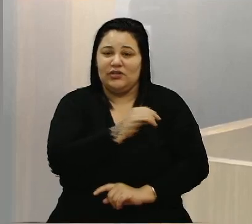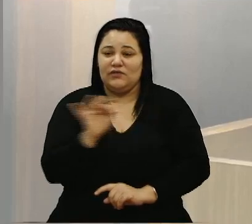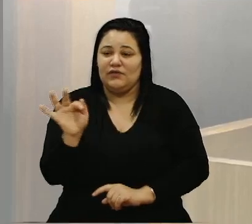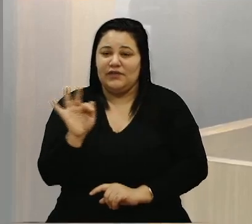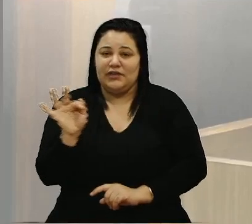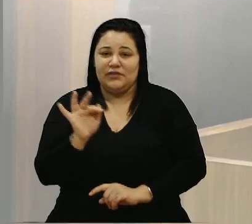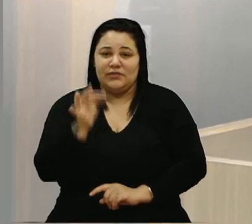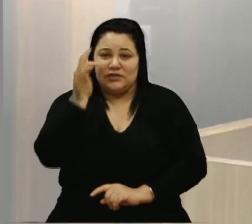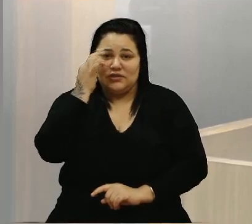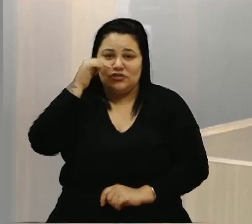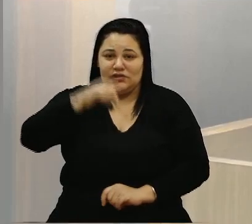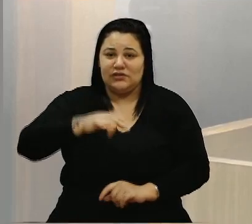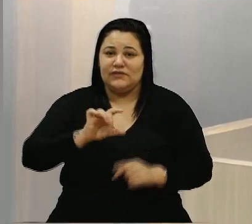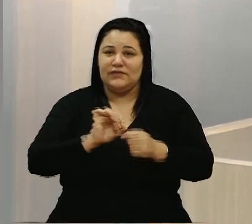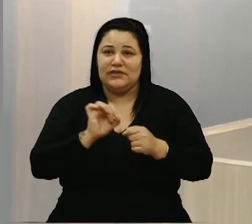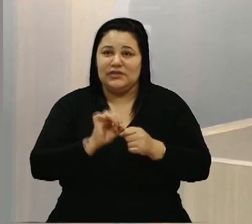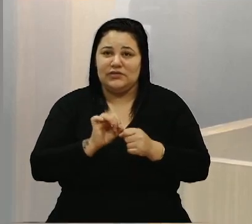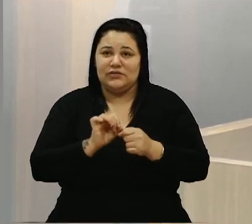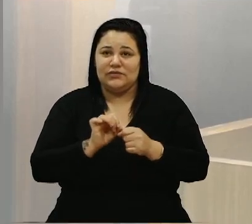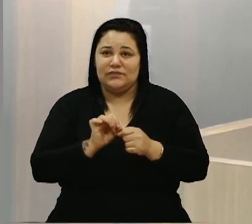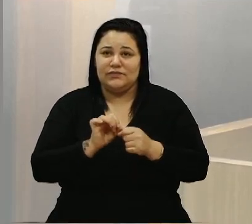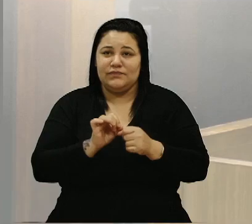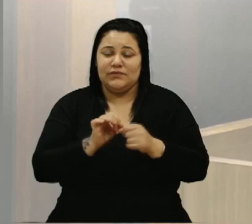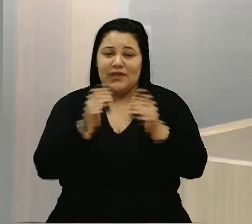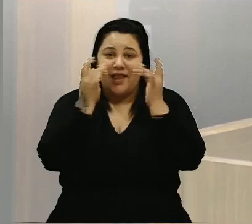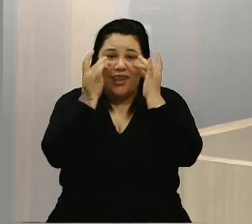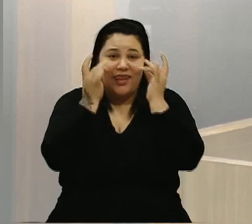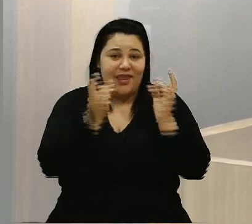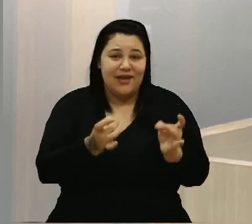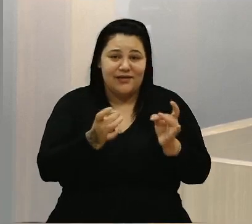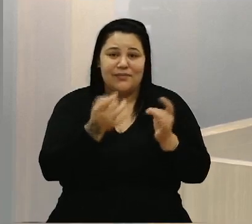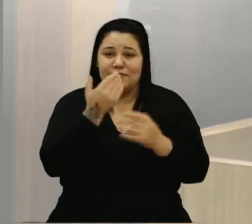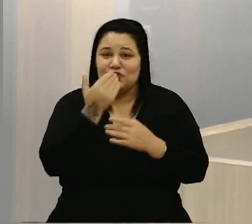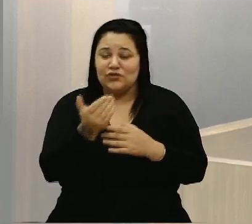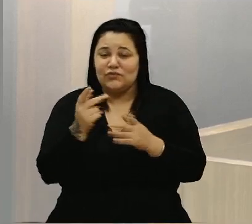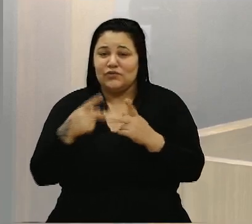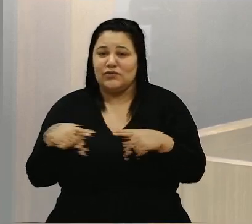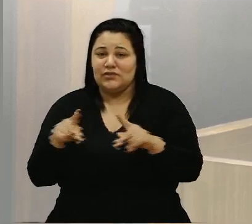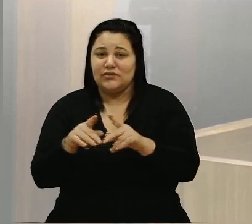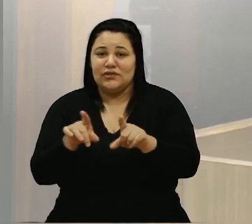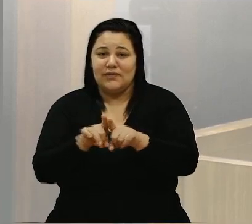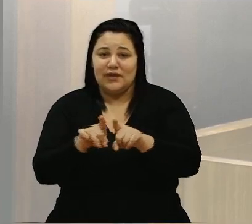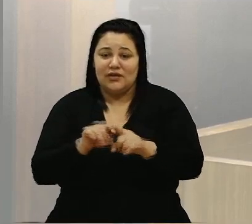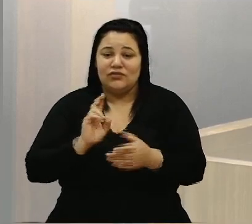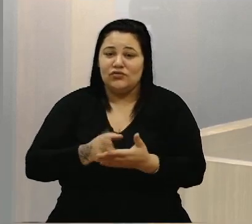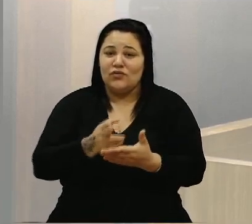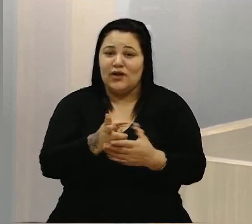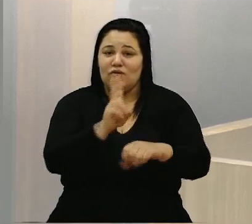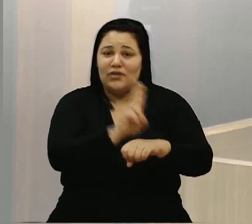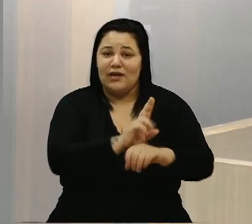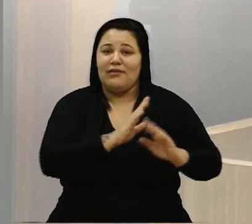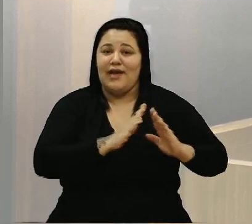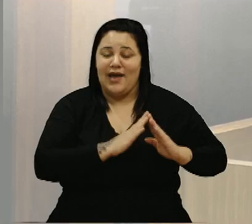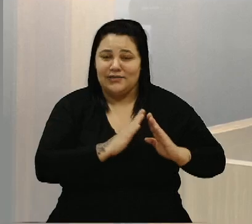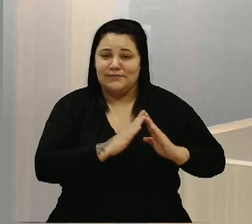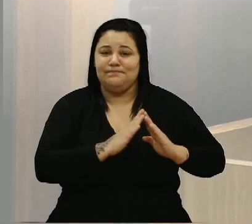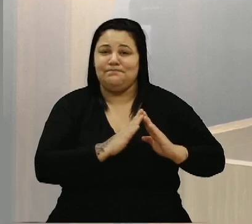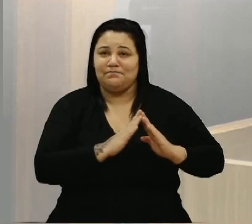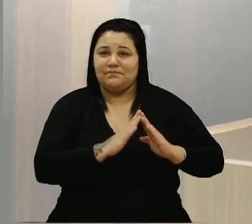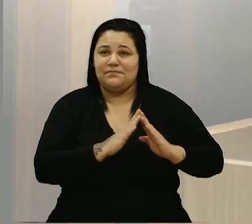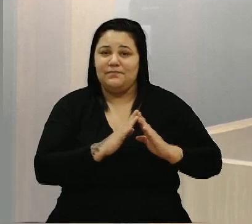nessa casa, fazendo alertas e um pedido à população que mantesse os seus cuidados.